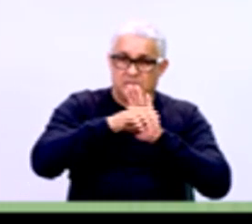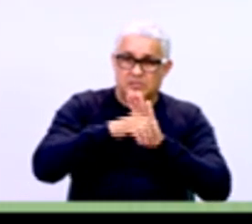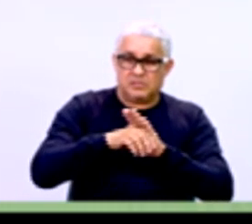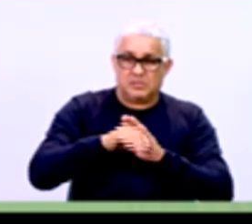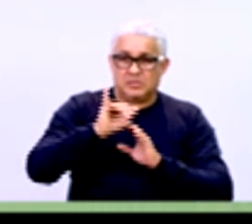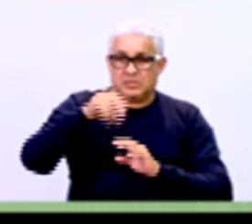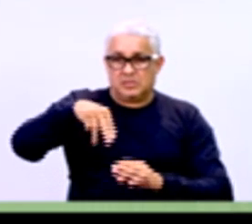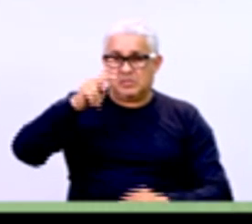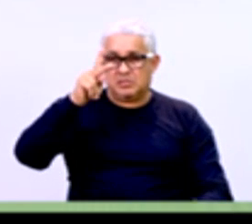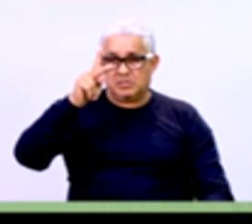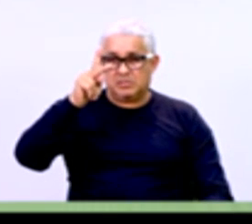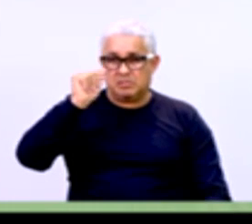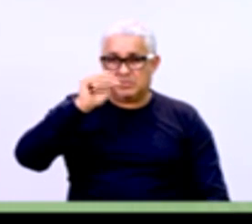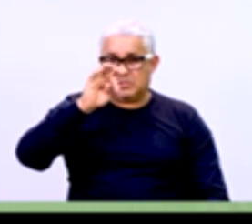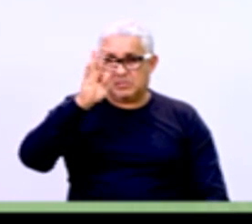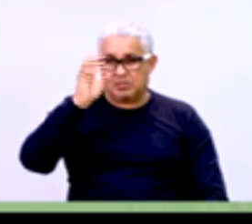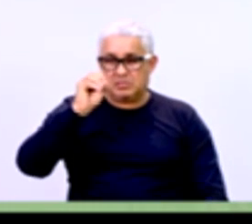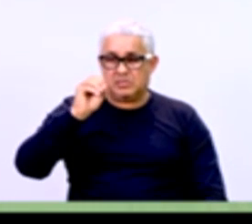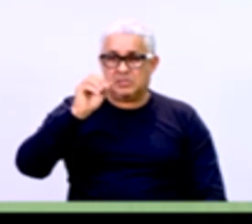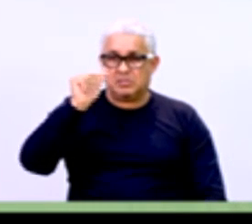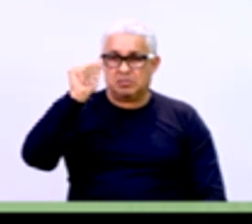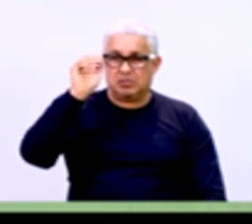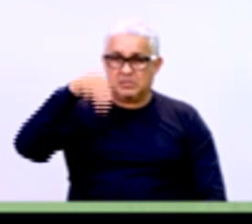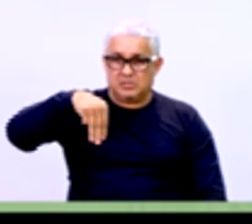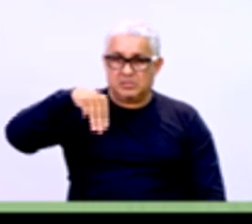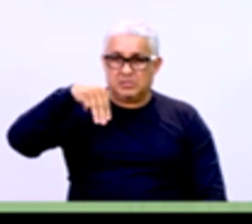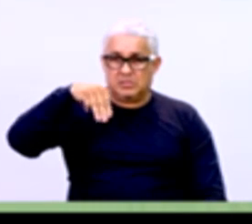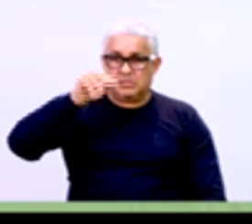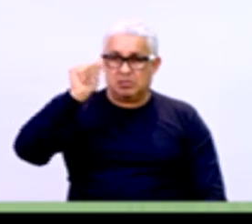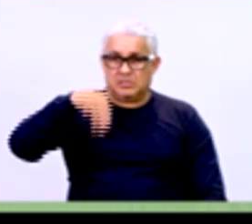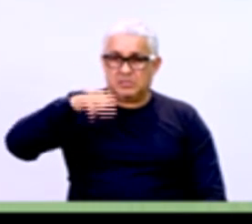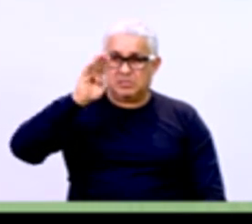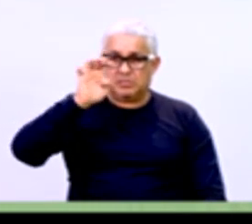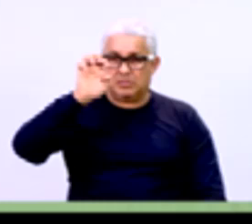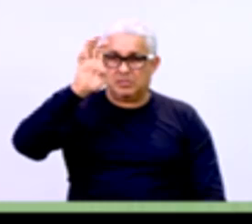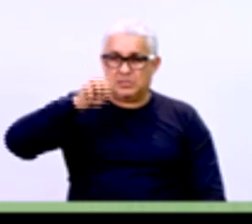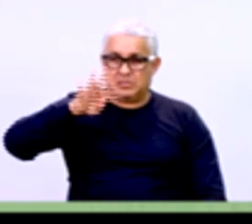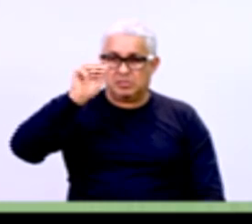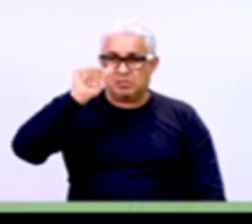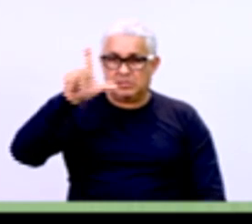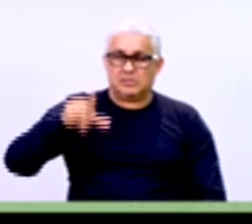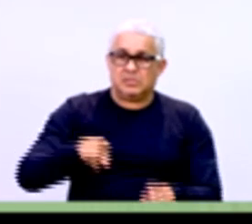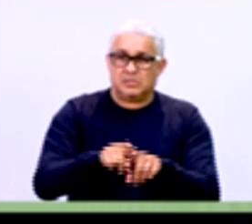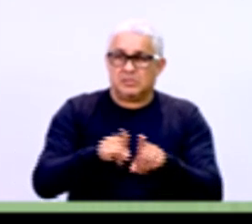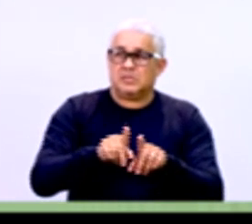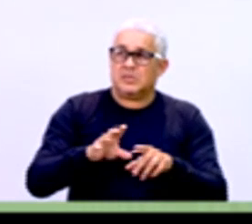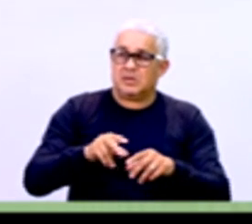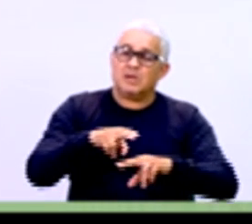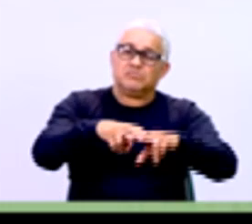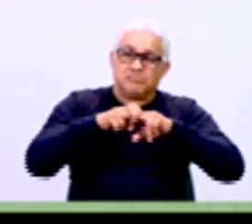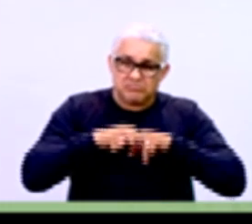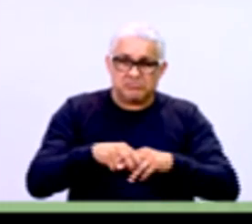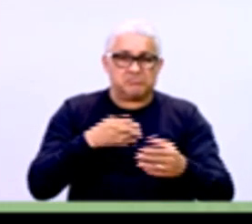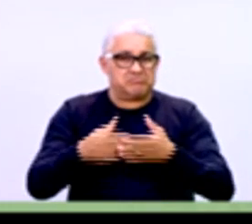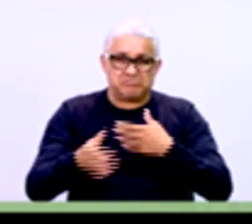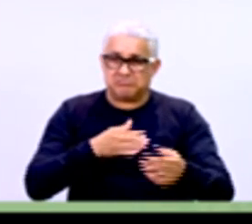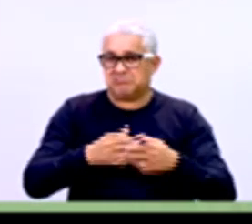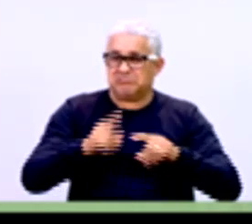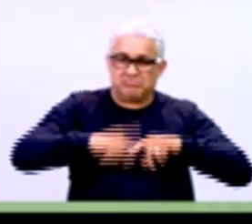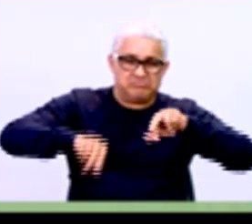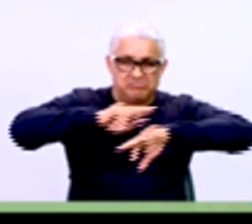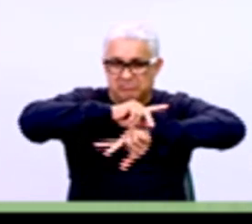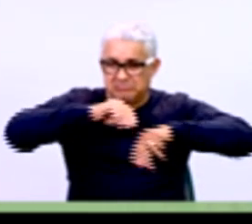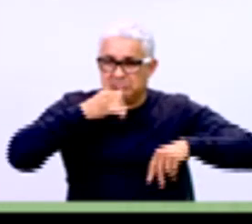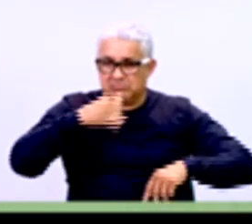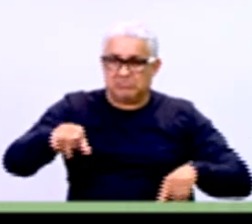qualquer alteração das propriedades químicas, físicas e biológicas do meio ambiente, causado por qualquer forma de matéria ou